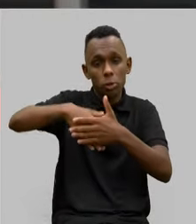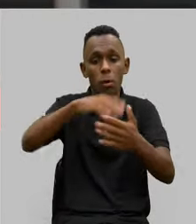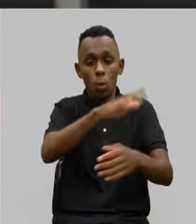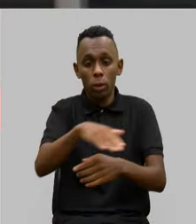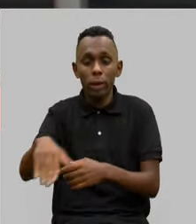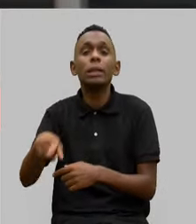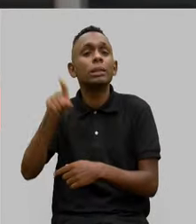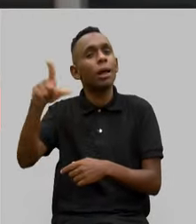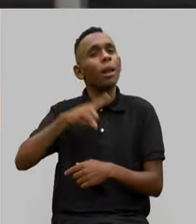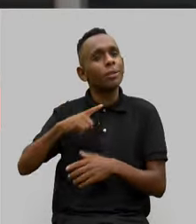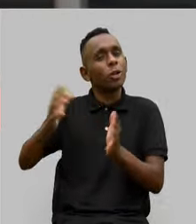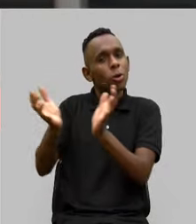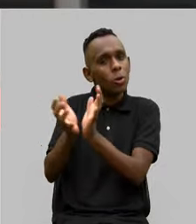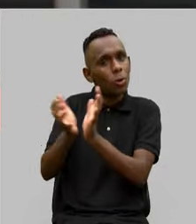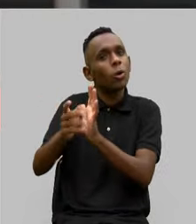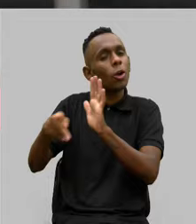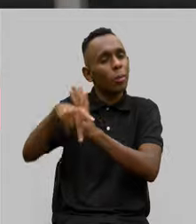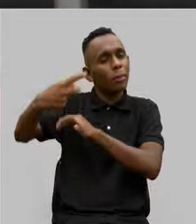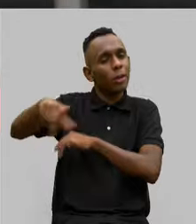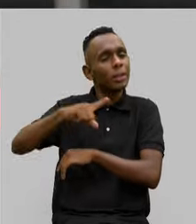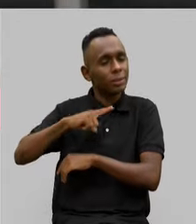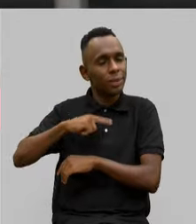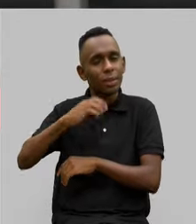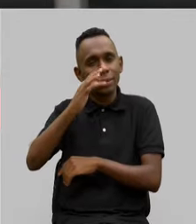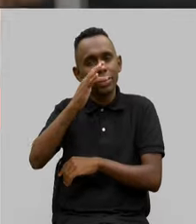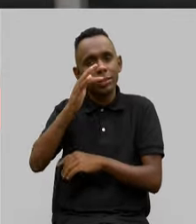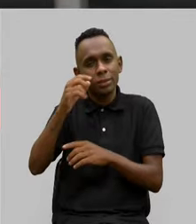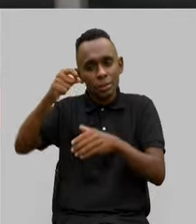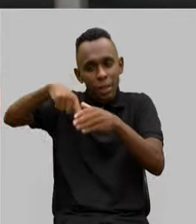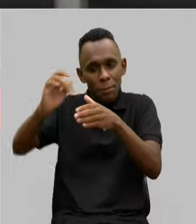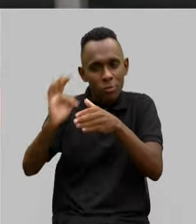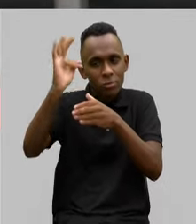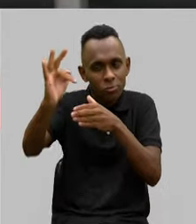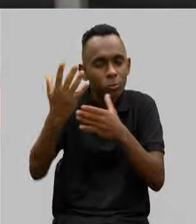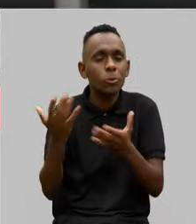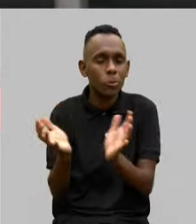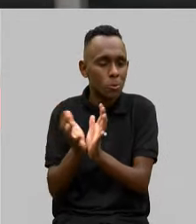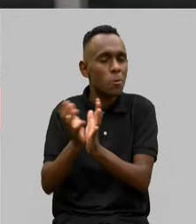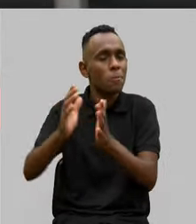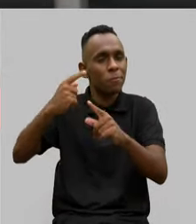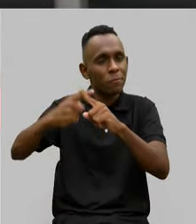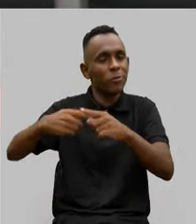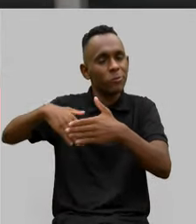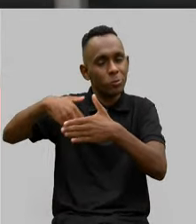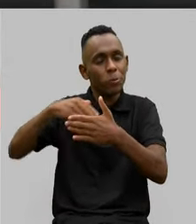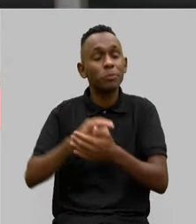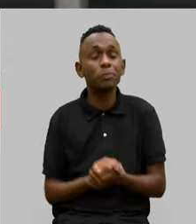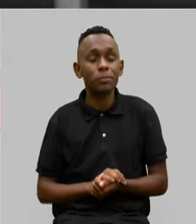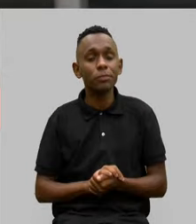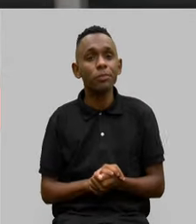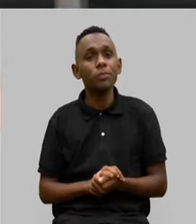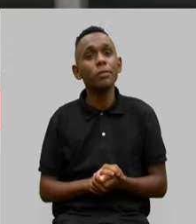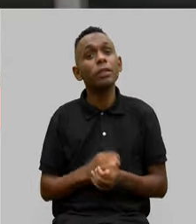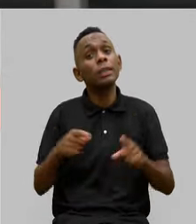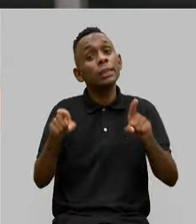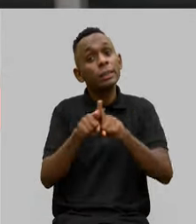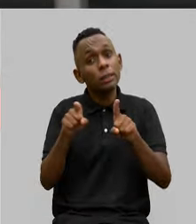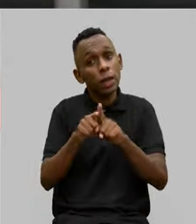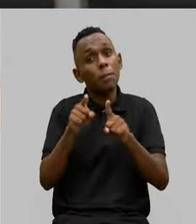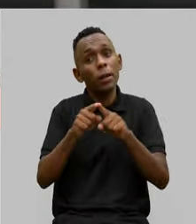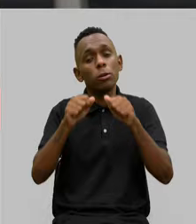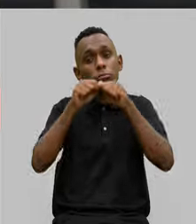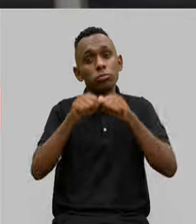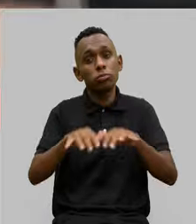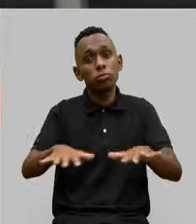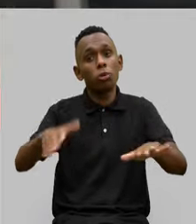a gente tem os nossos time que é os cementes da manhã e para Além disso nós também Eh estamos ocupando os